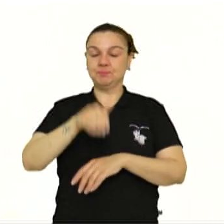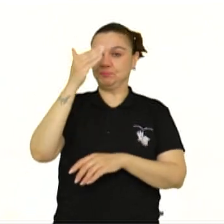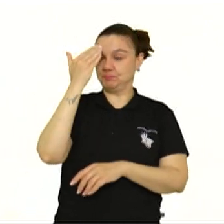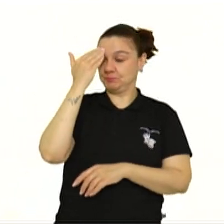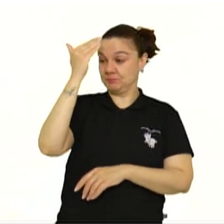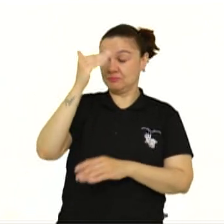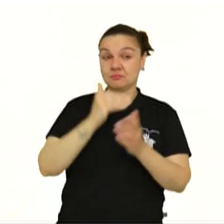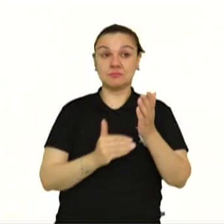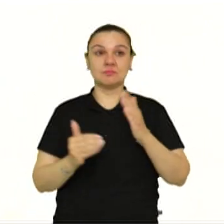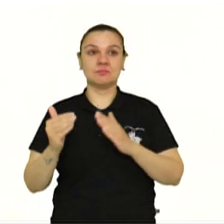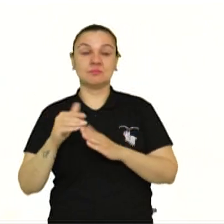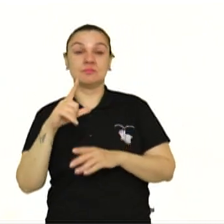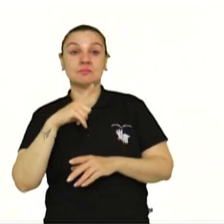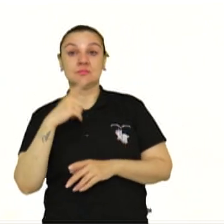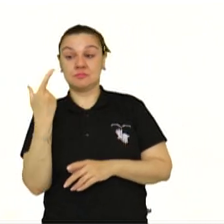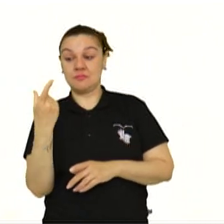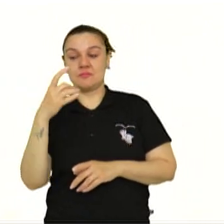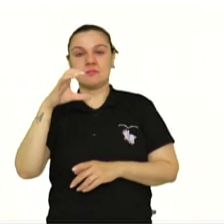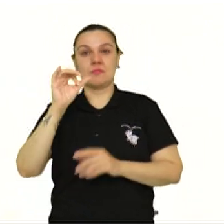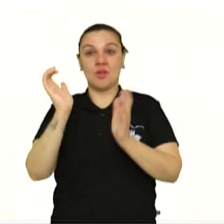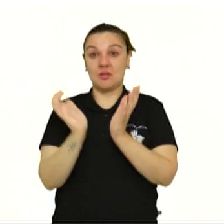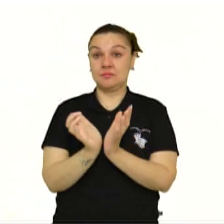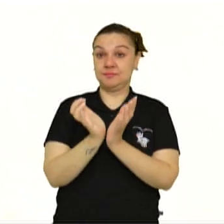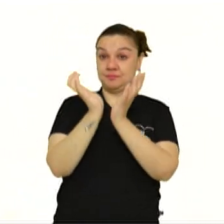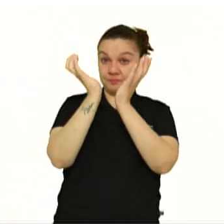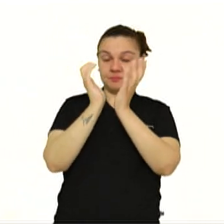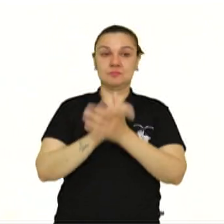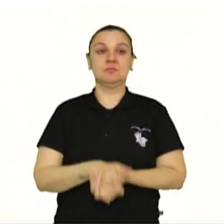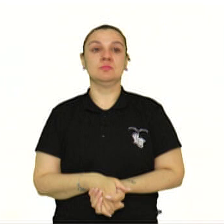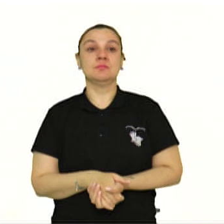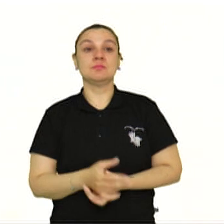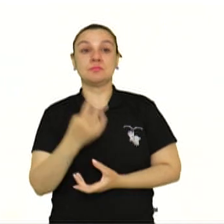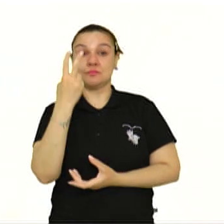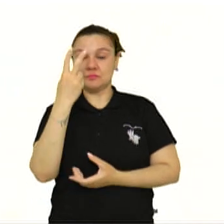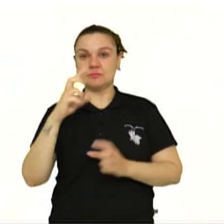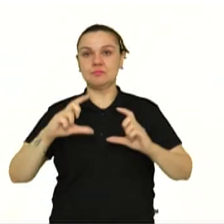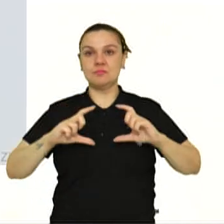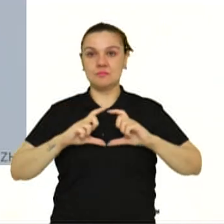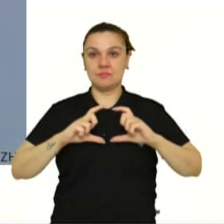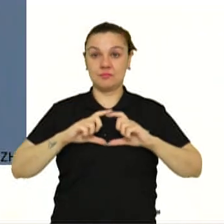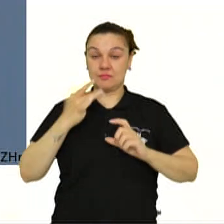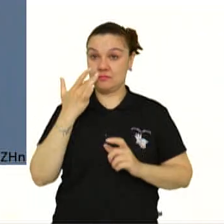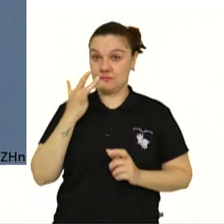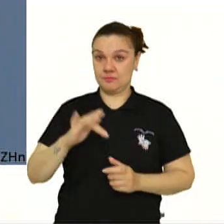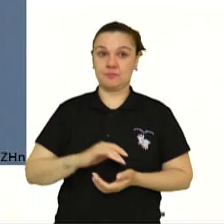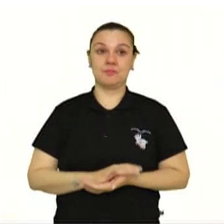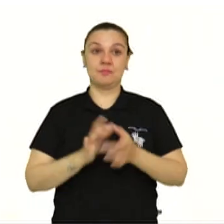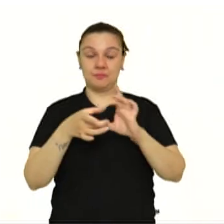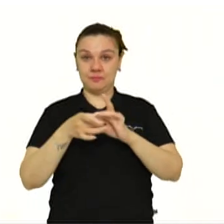tá? Ele tem 19 títulos de Grand Slam e 2 medalhas olímpicas de ouro.